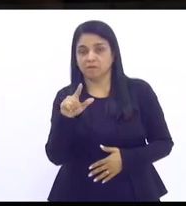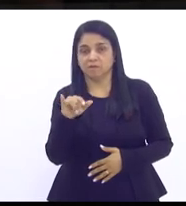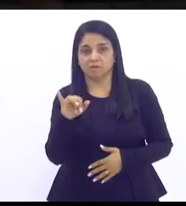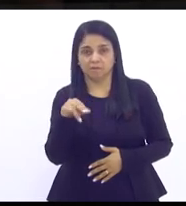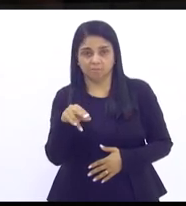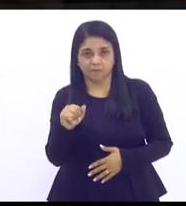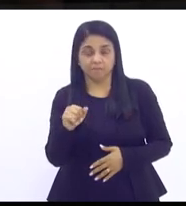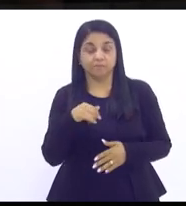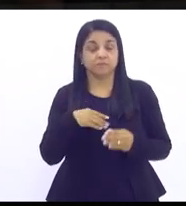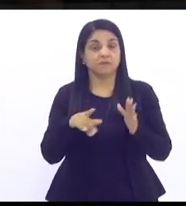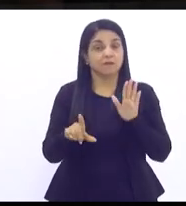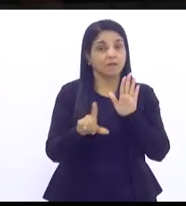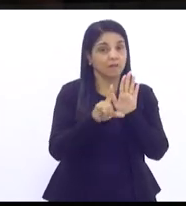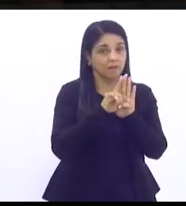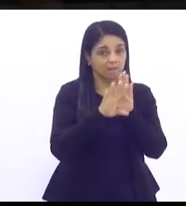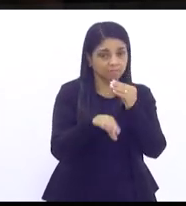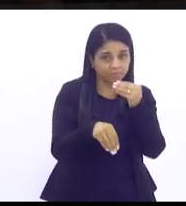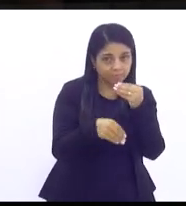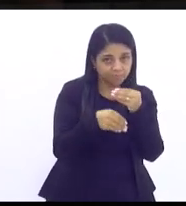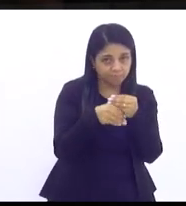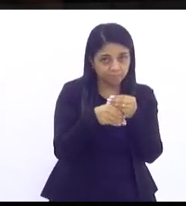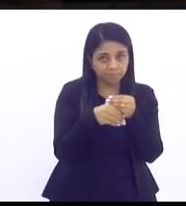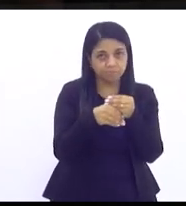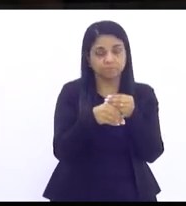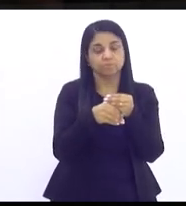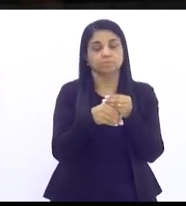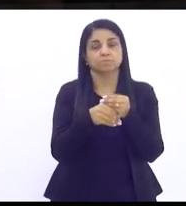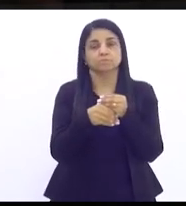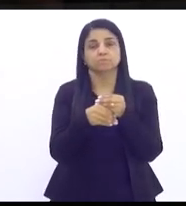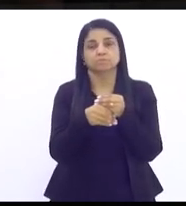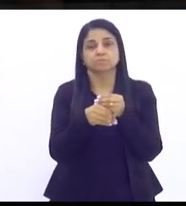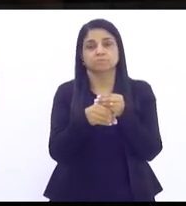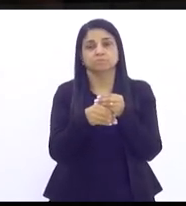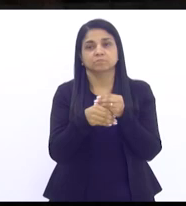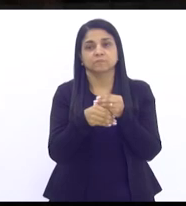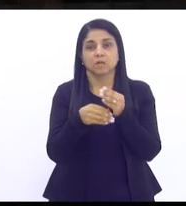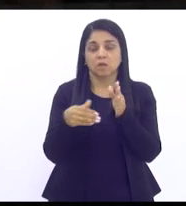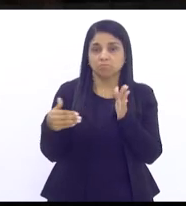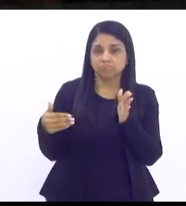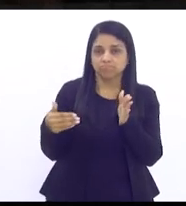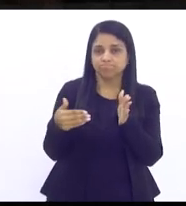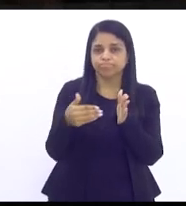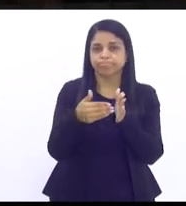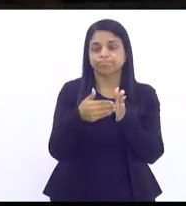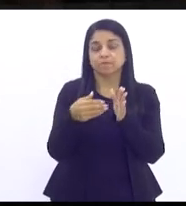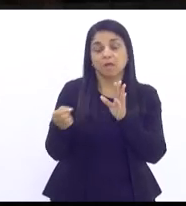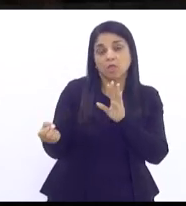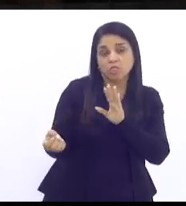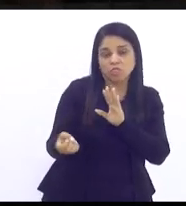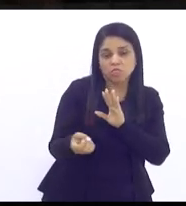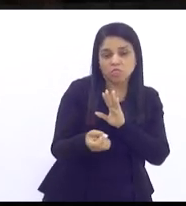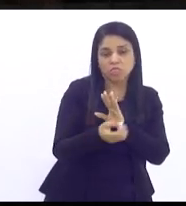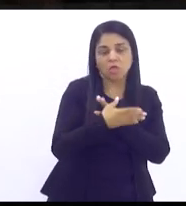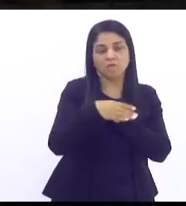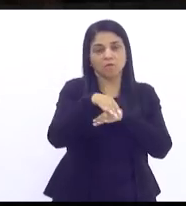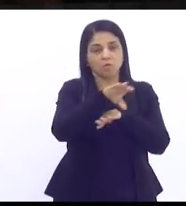desde a lei complementar até a edição de uma nova Constituição do novo